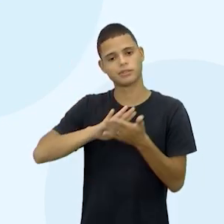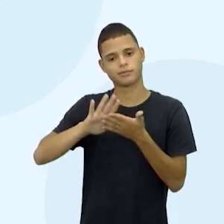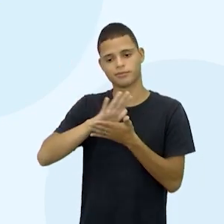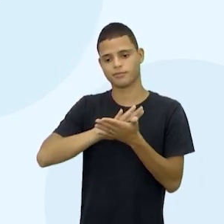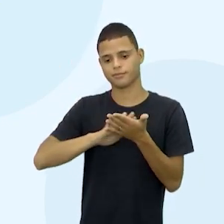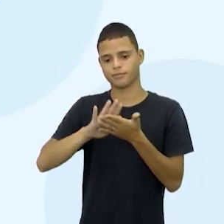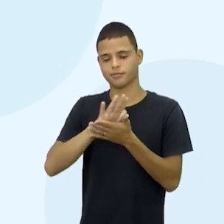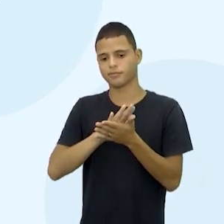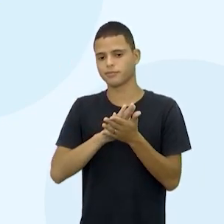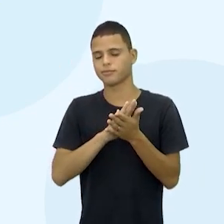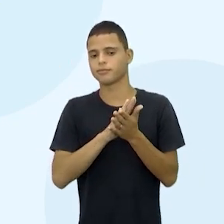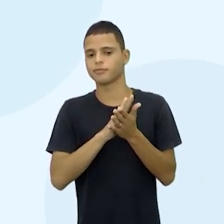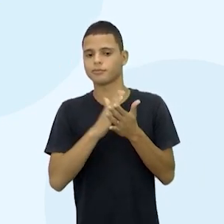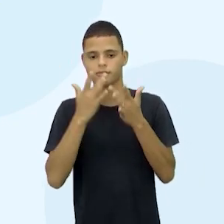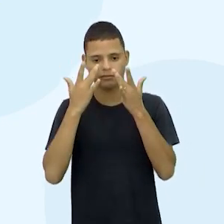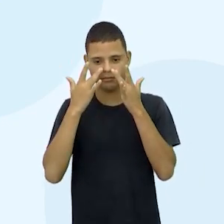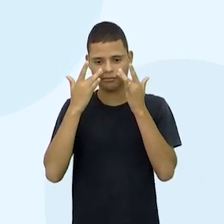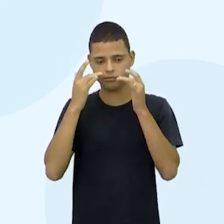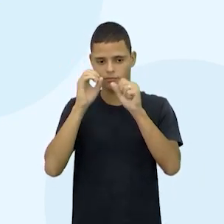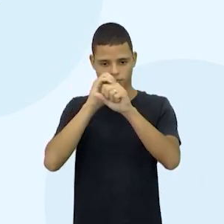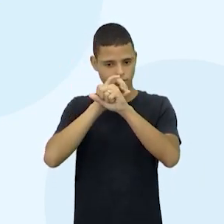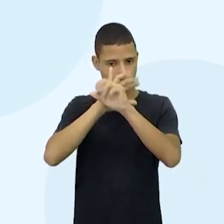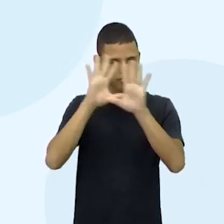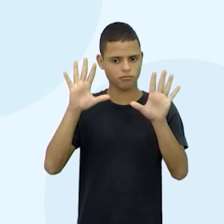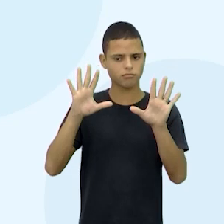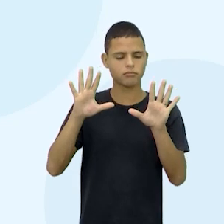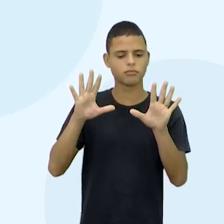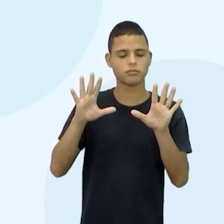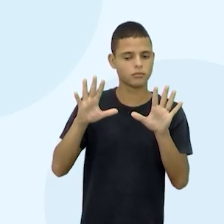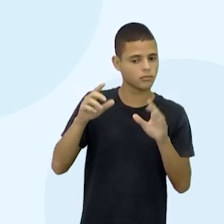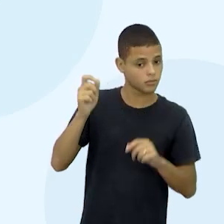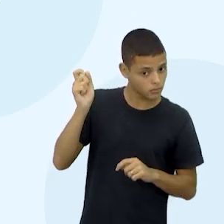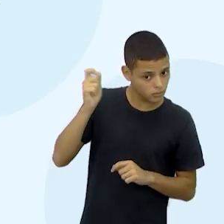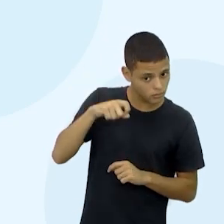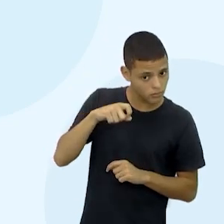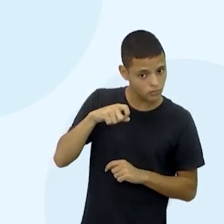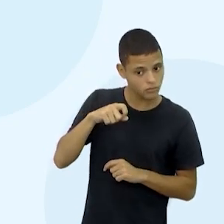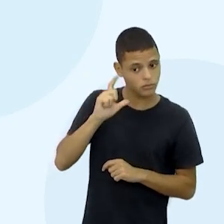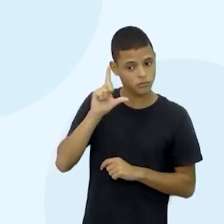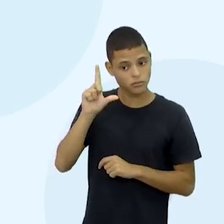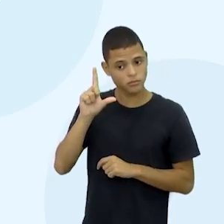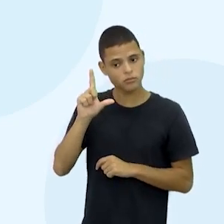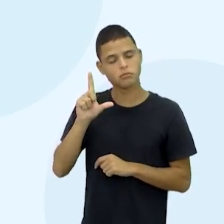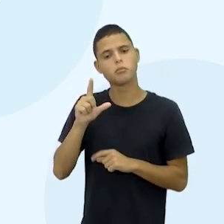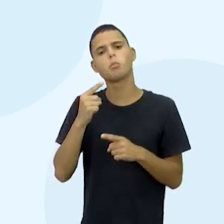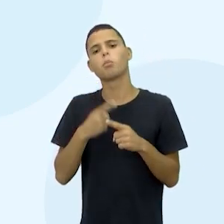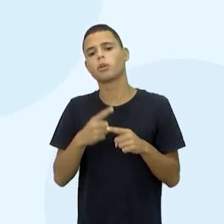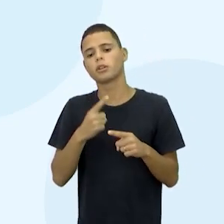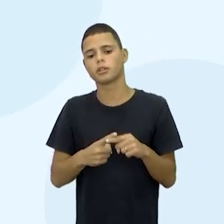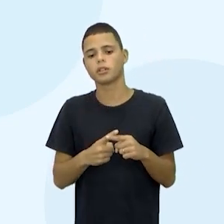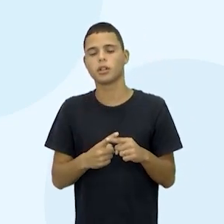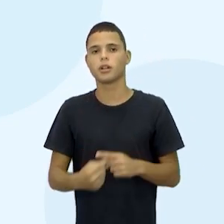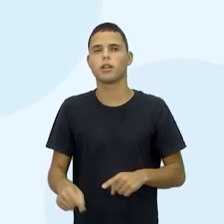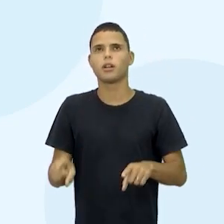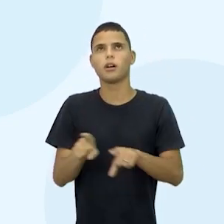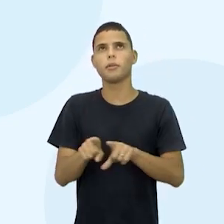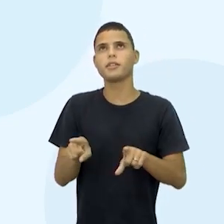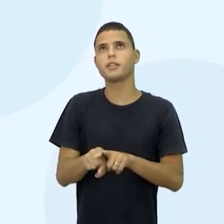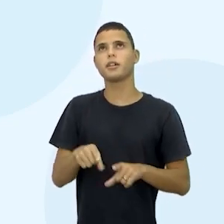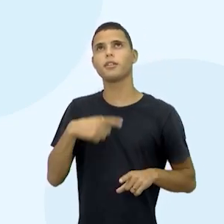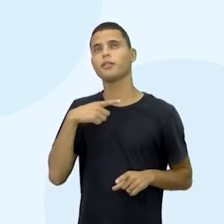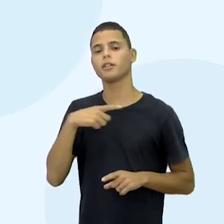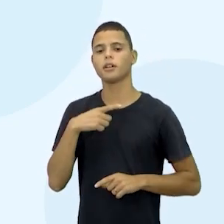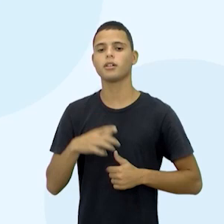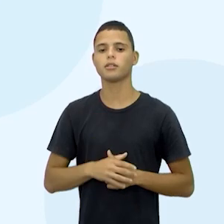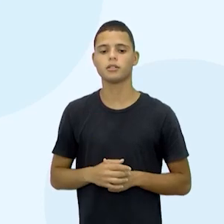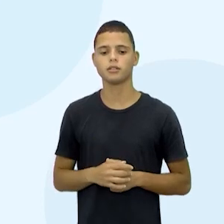Se a apresentação foi clara e objetiva, por quê? Então, clara e objetiva é se deu para entender cada etapa, cada partezinha, então, se a pessoa foi